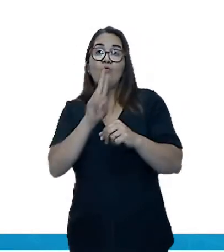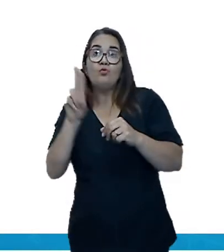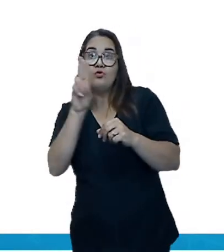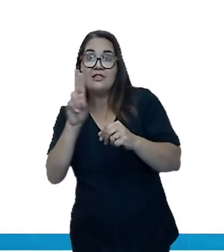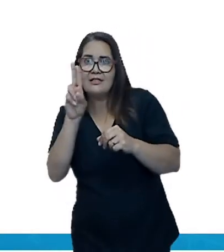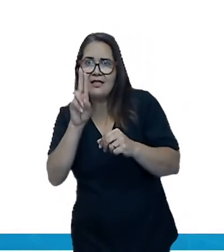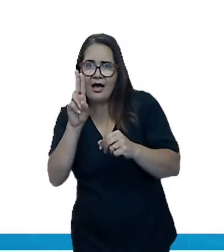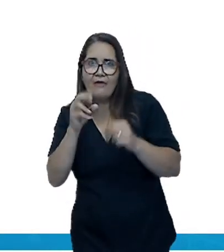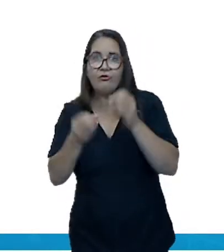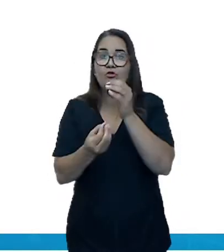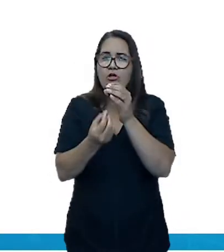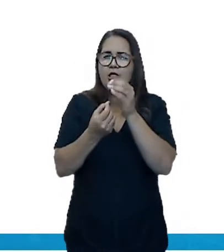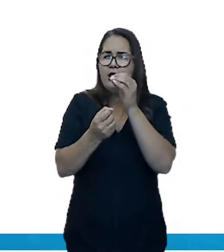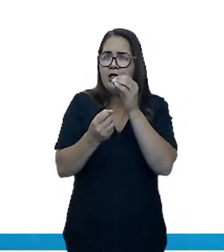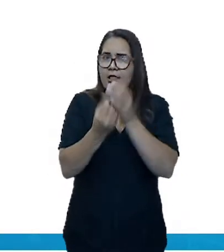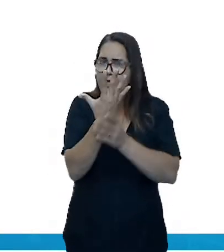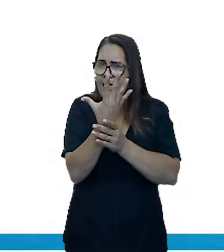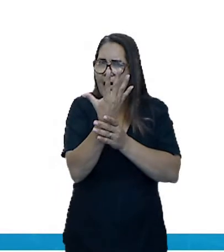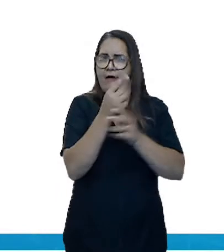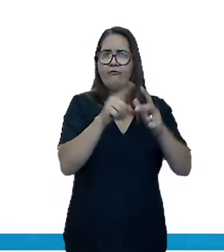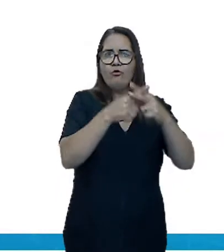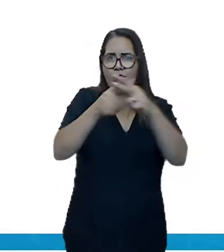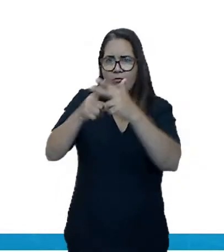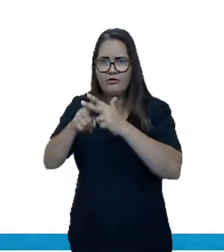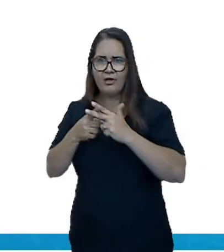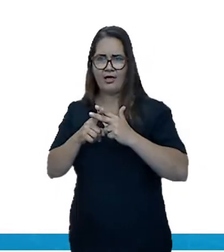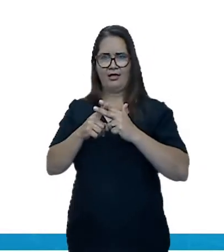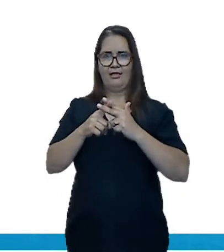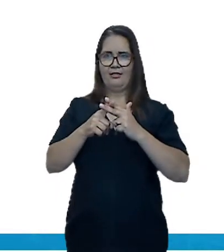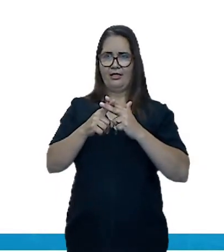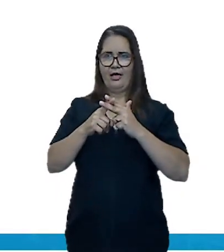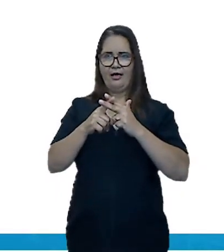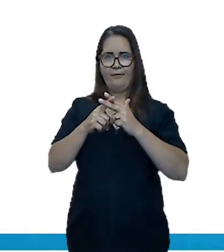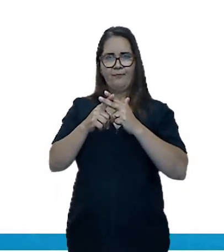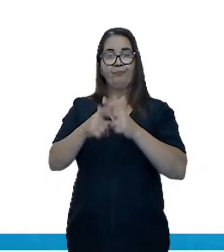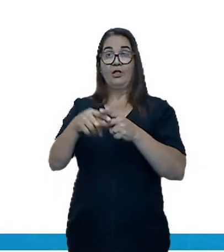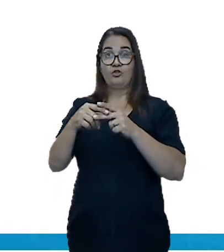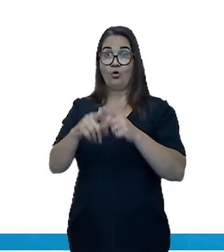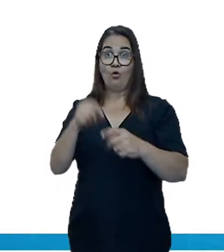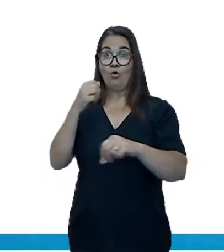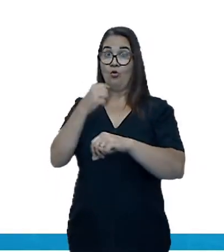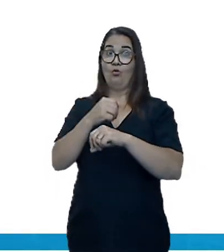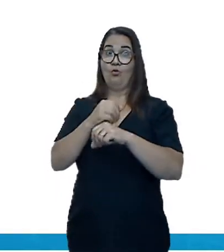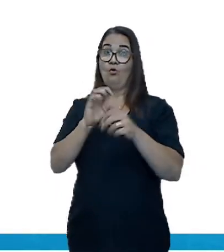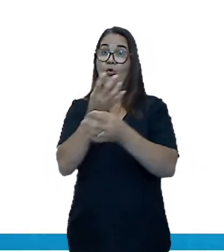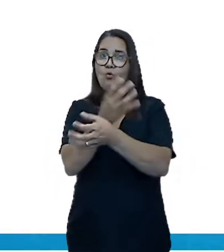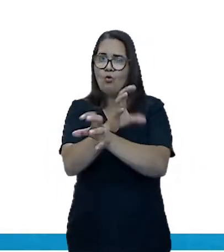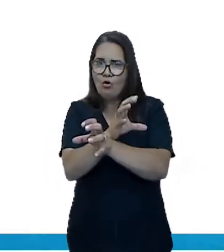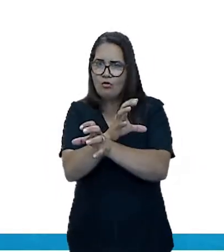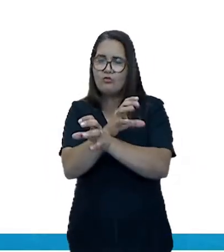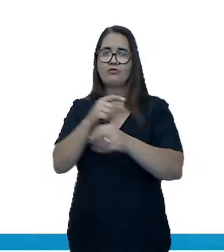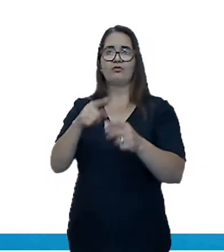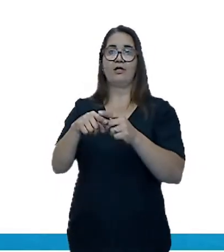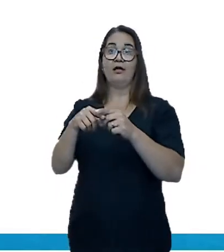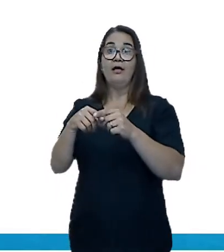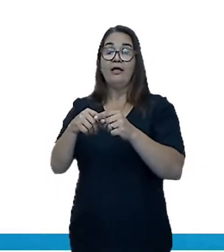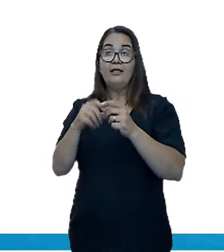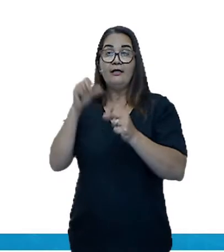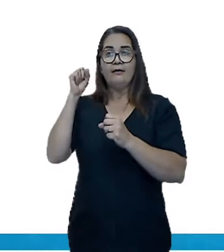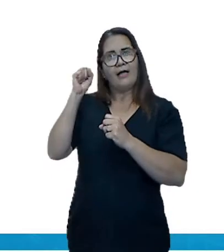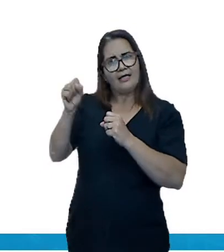bons caçadores, né? Bons caçadores. Foi provavelmente a primeira espécie a deixar a África.